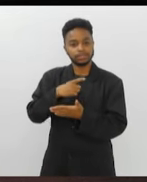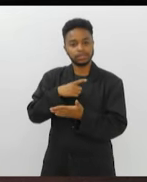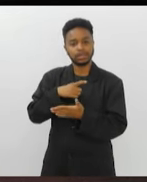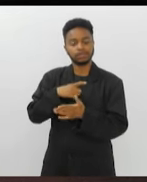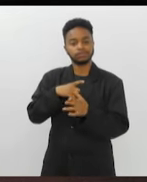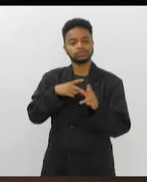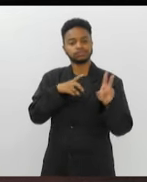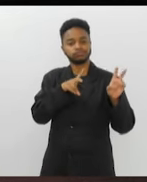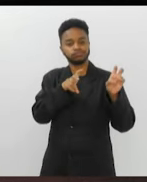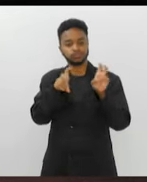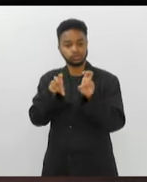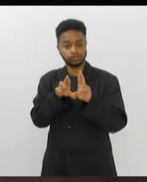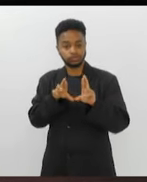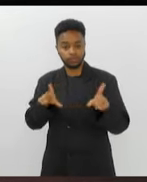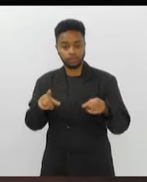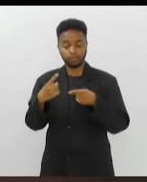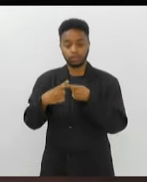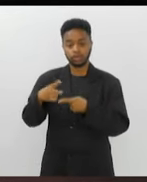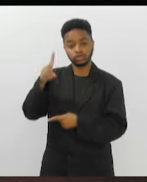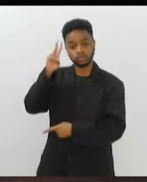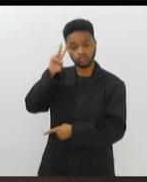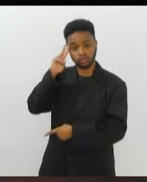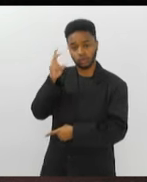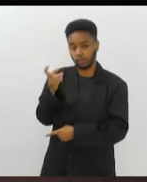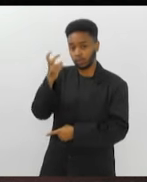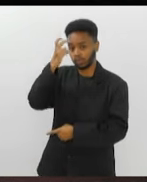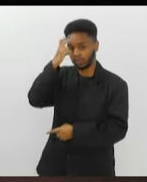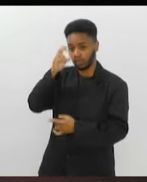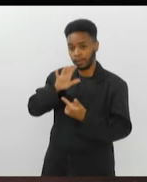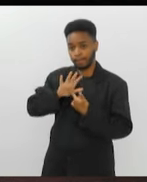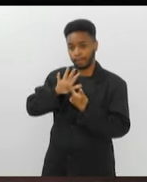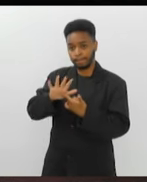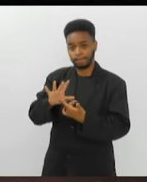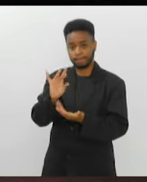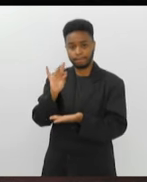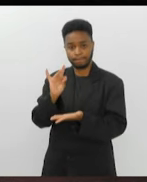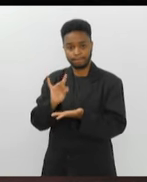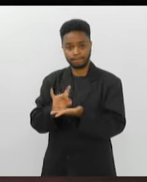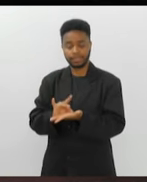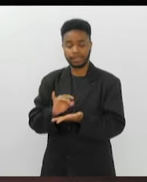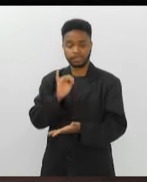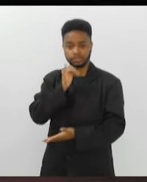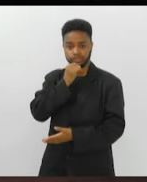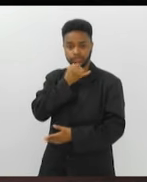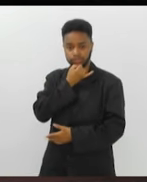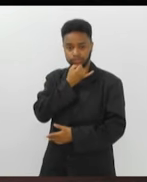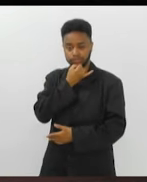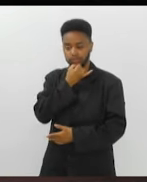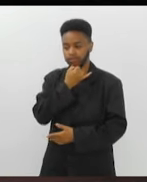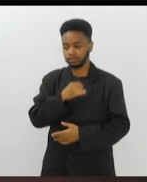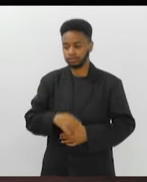A história e a cultura remontando à realidade, triste realidade,